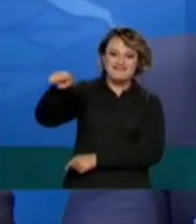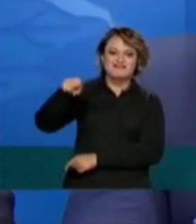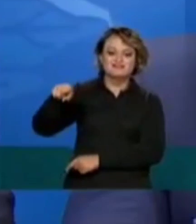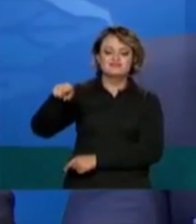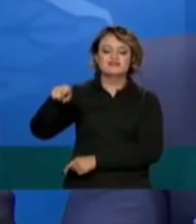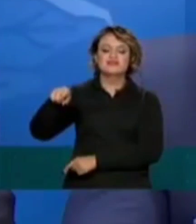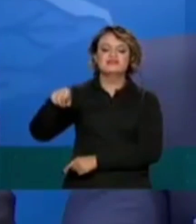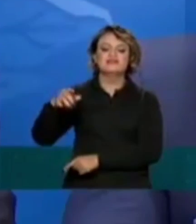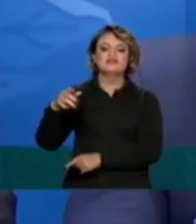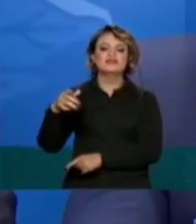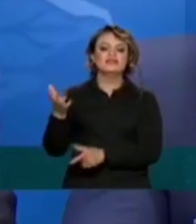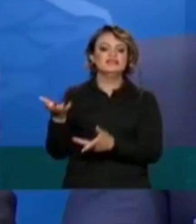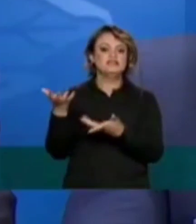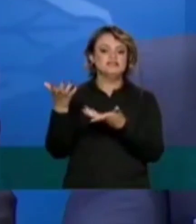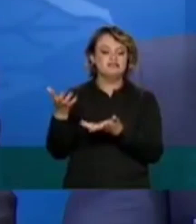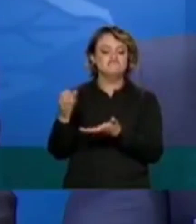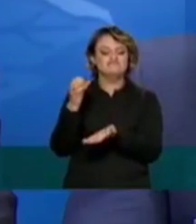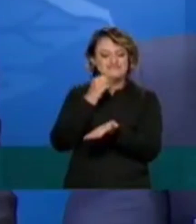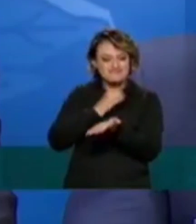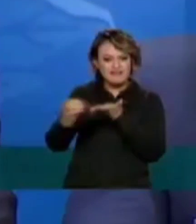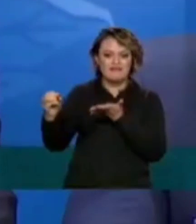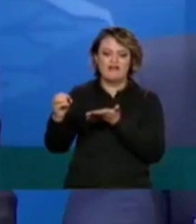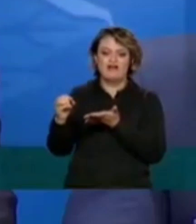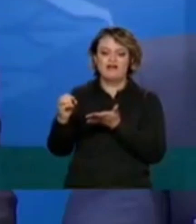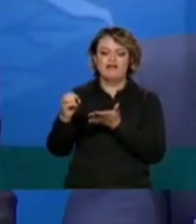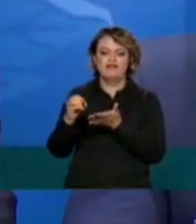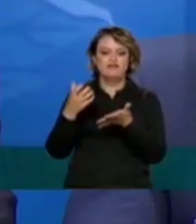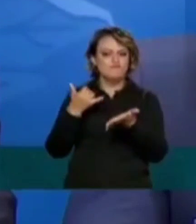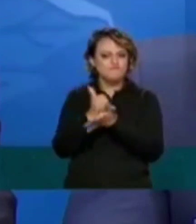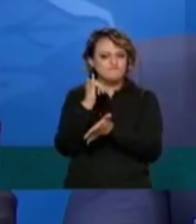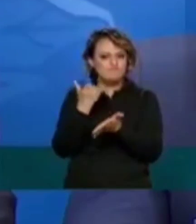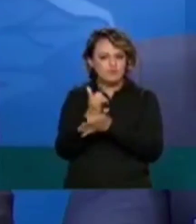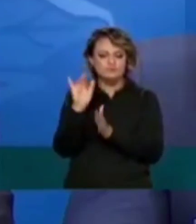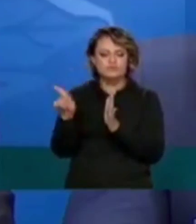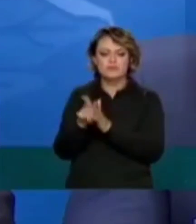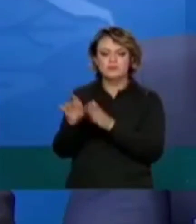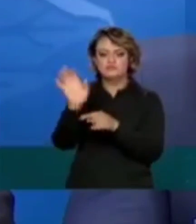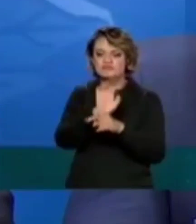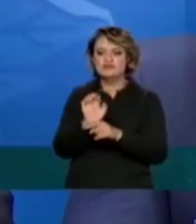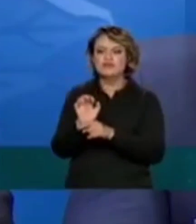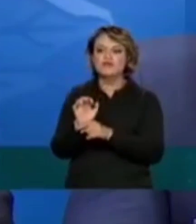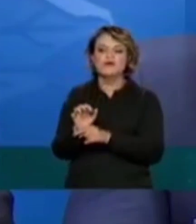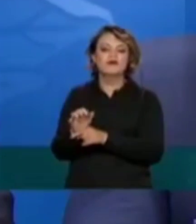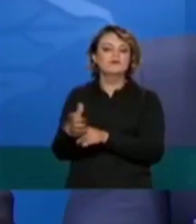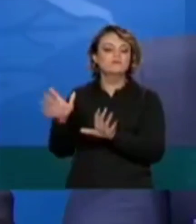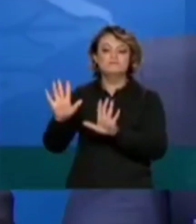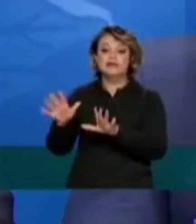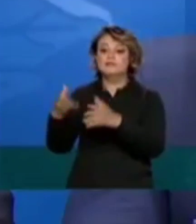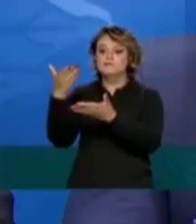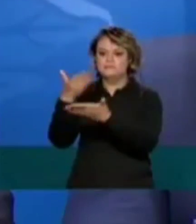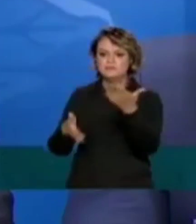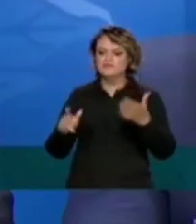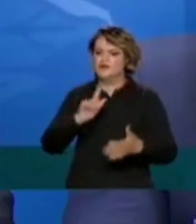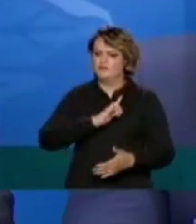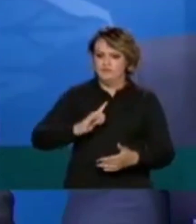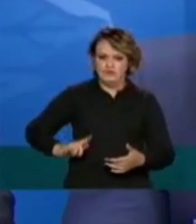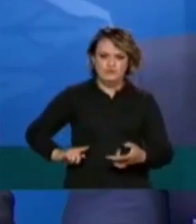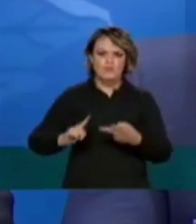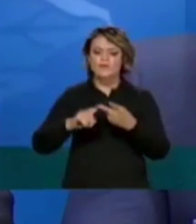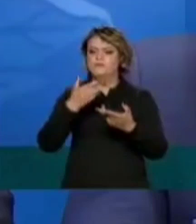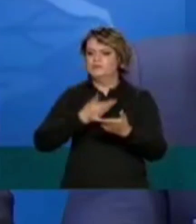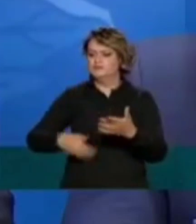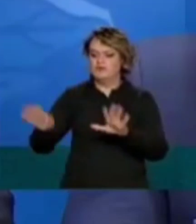estiverem à disposição para zerar esses impostos estaduais sem prejuízo nenhum para os governadores